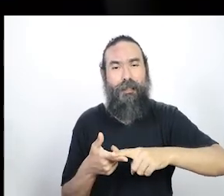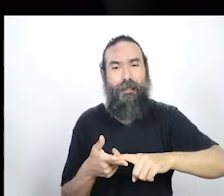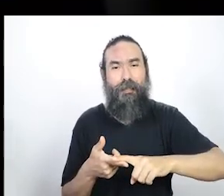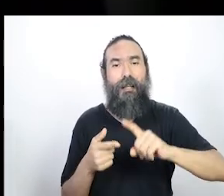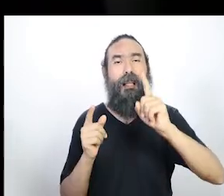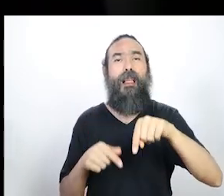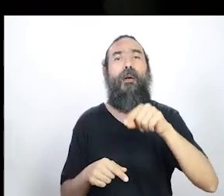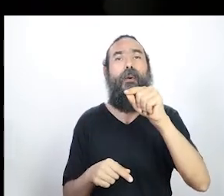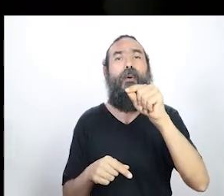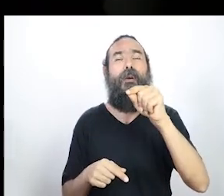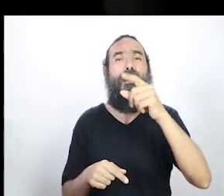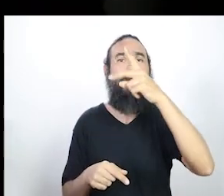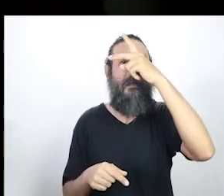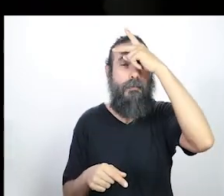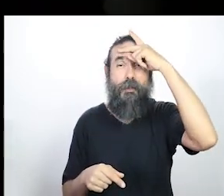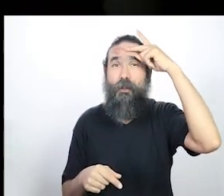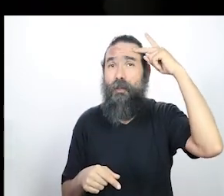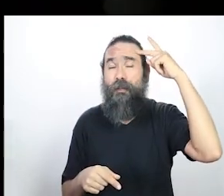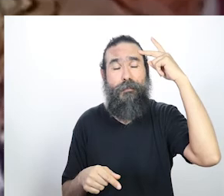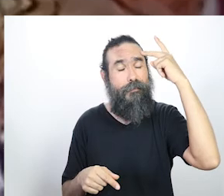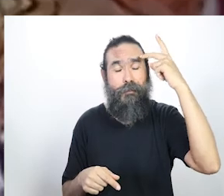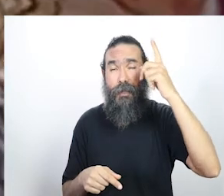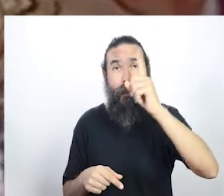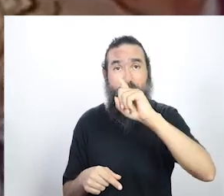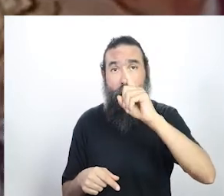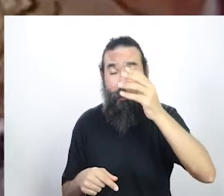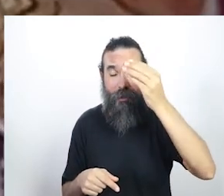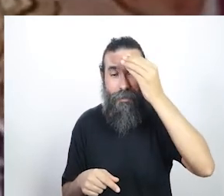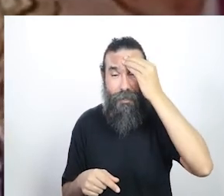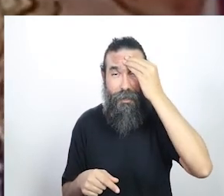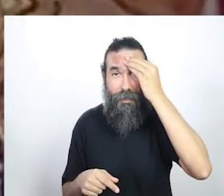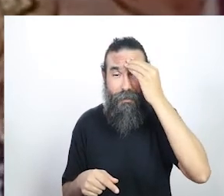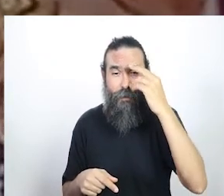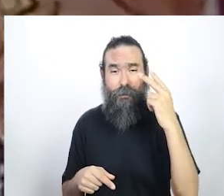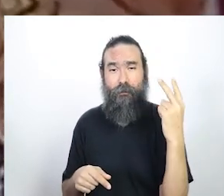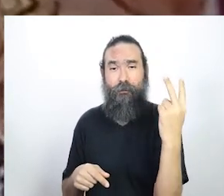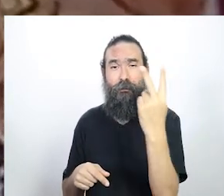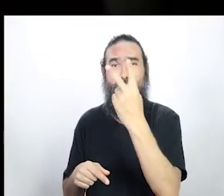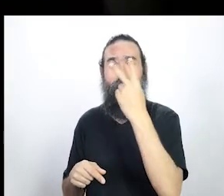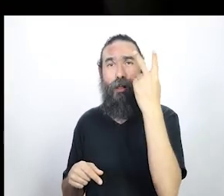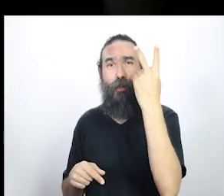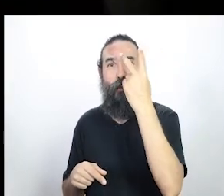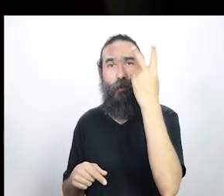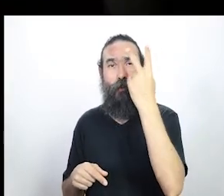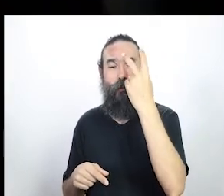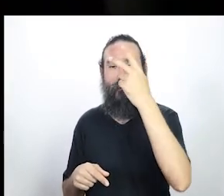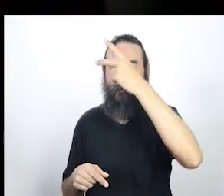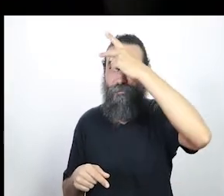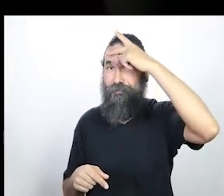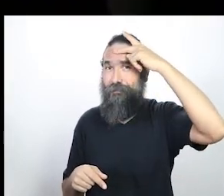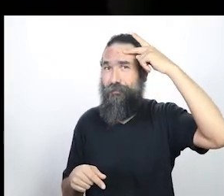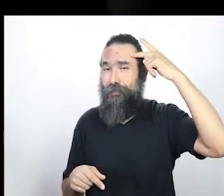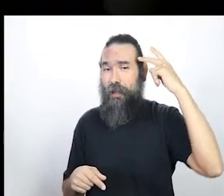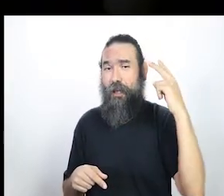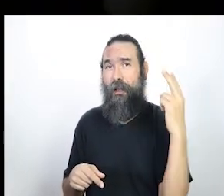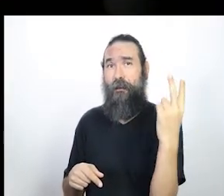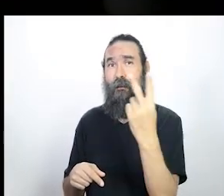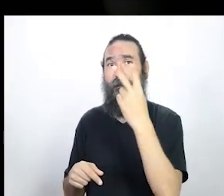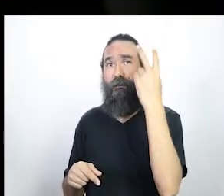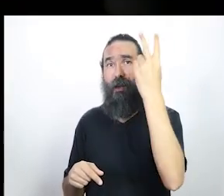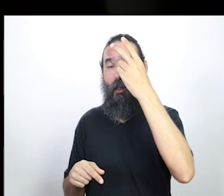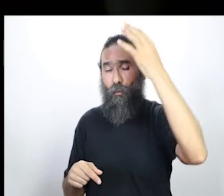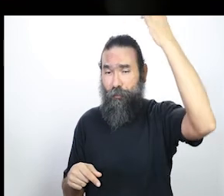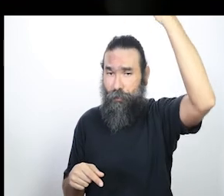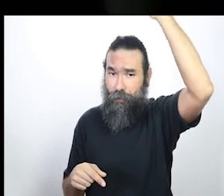porque as pessoas não entendem o valor do ser humano, não entendem o valor da espiritualidade,